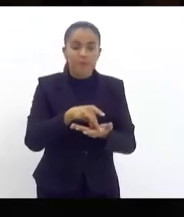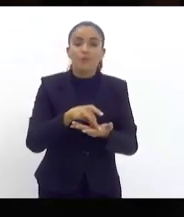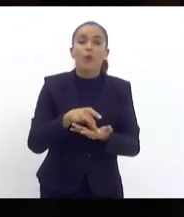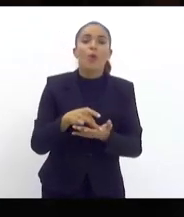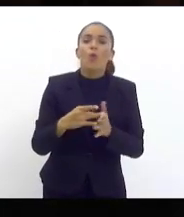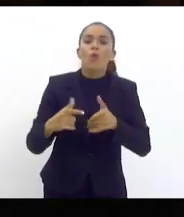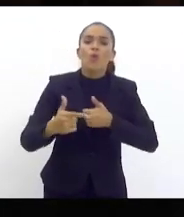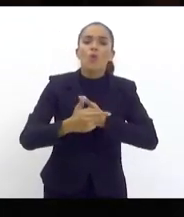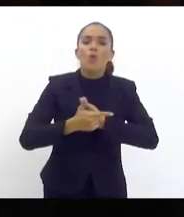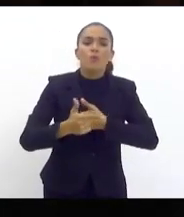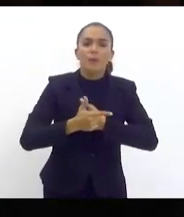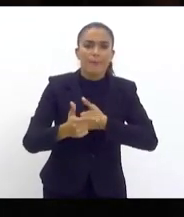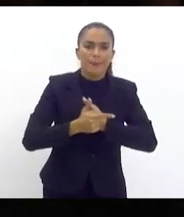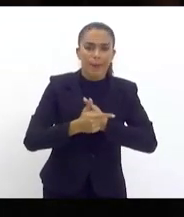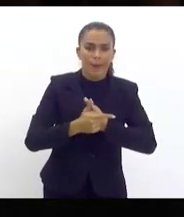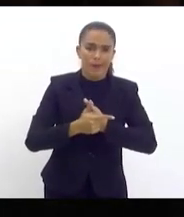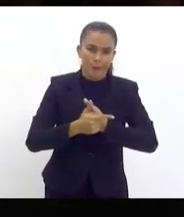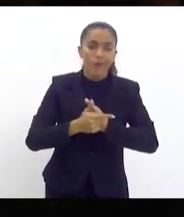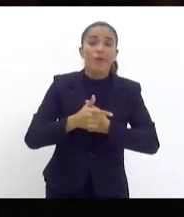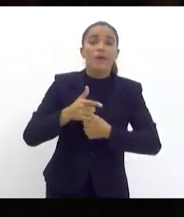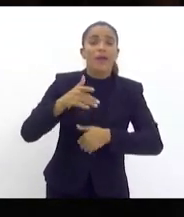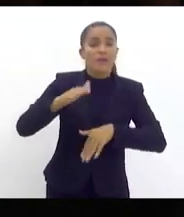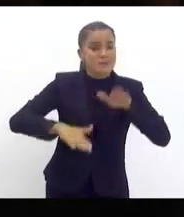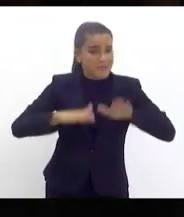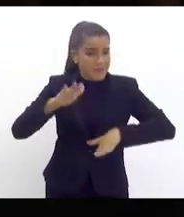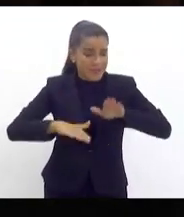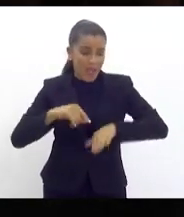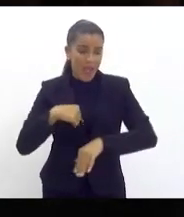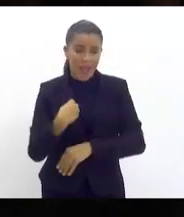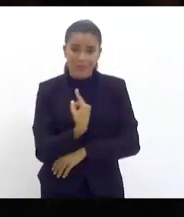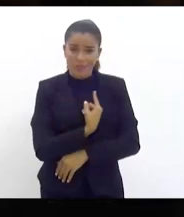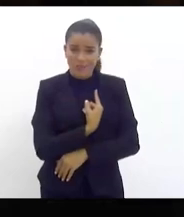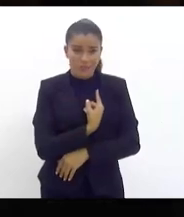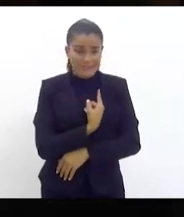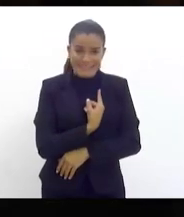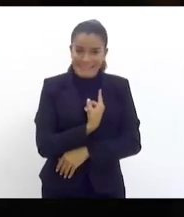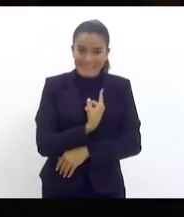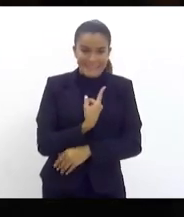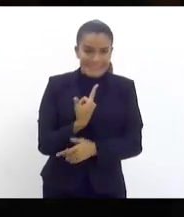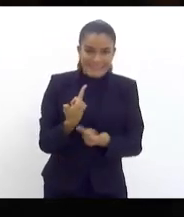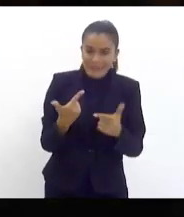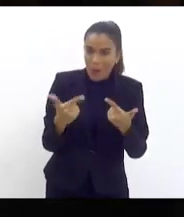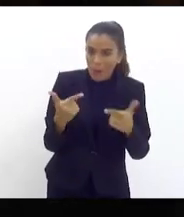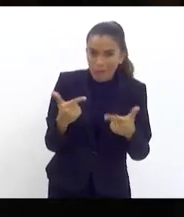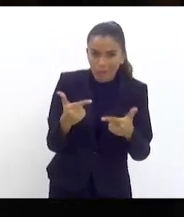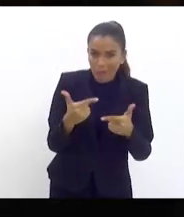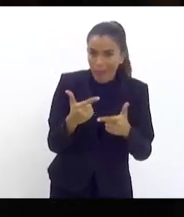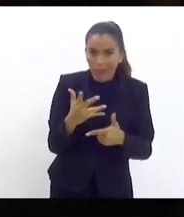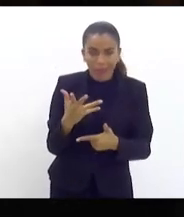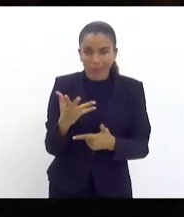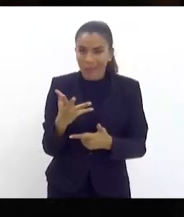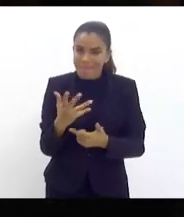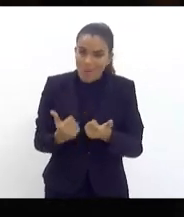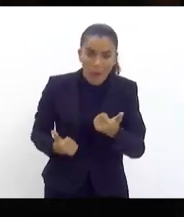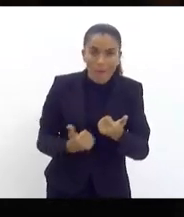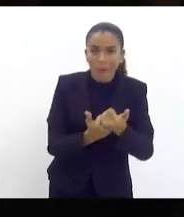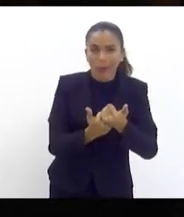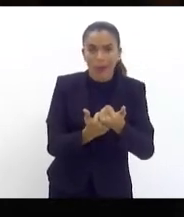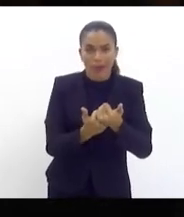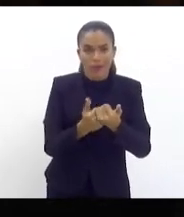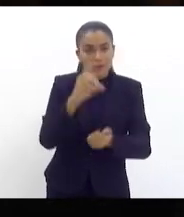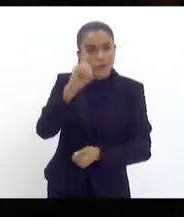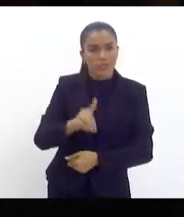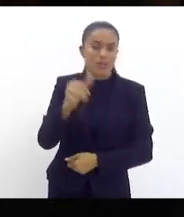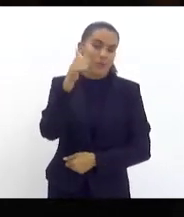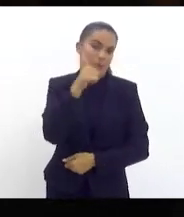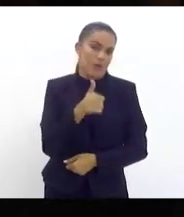um papel que muitas vezes a gente não tem consolidado na rede de proteção aos direitos